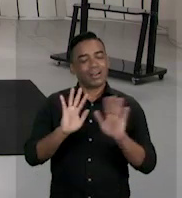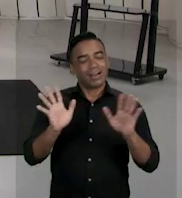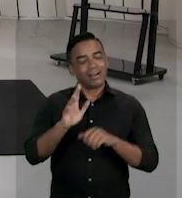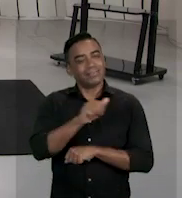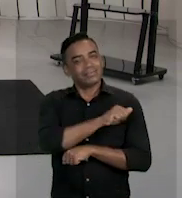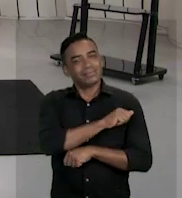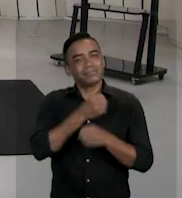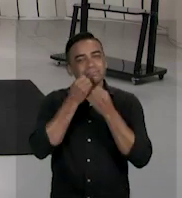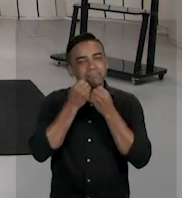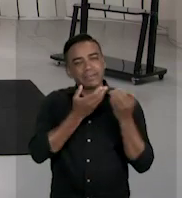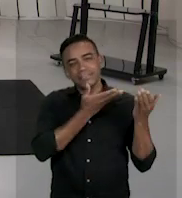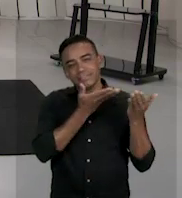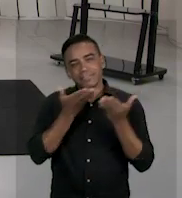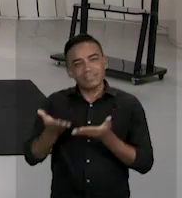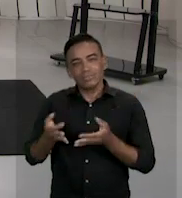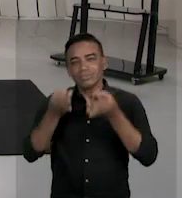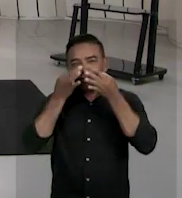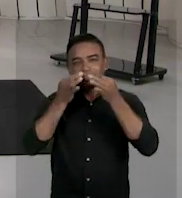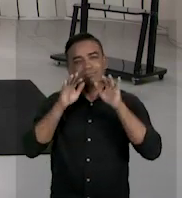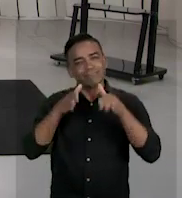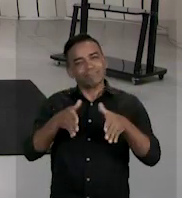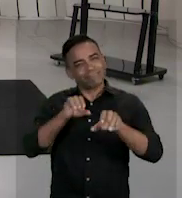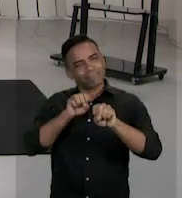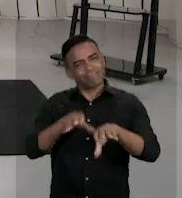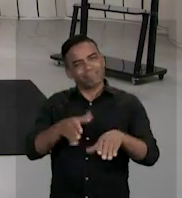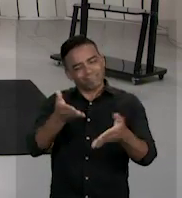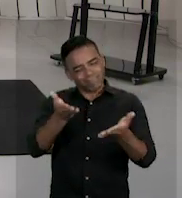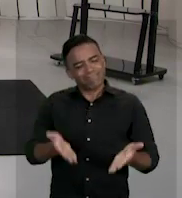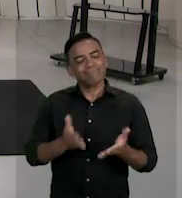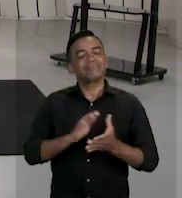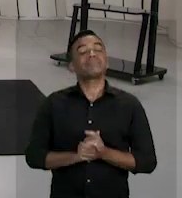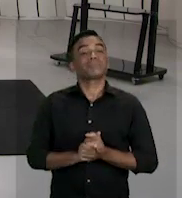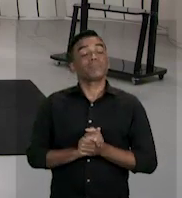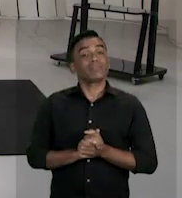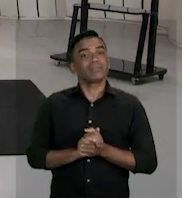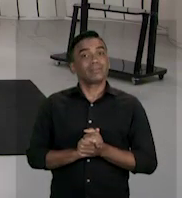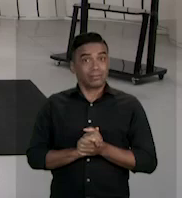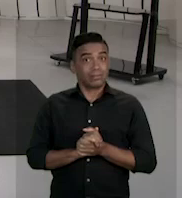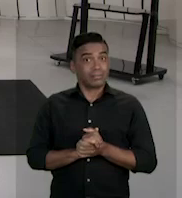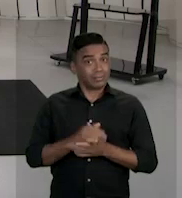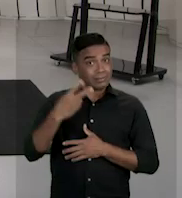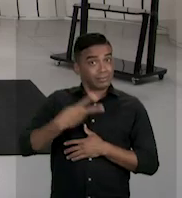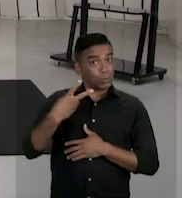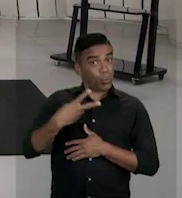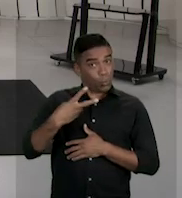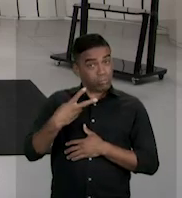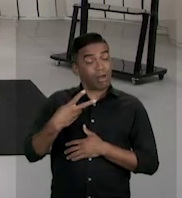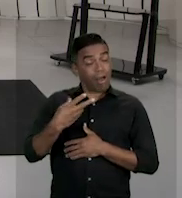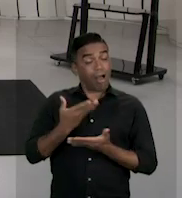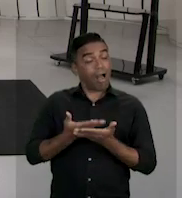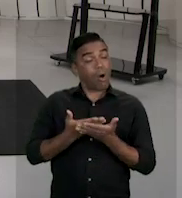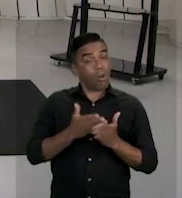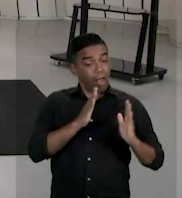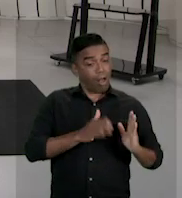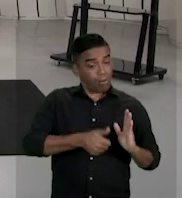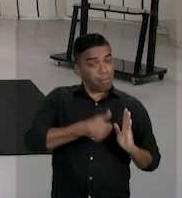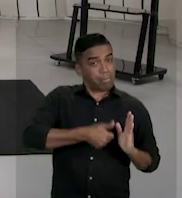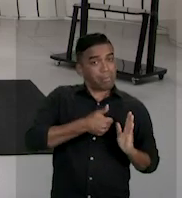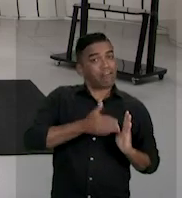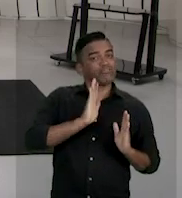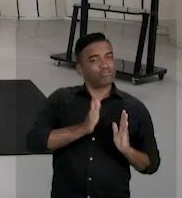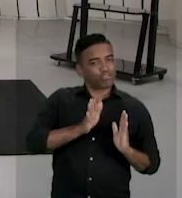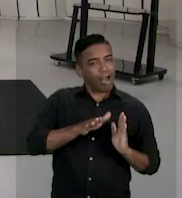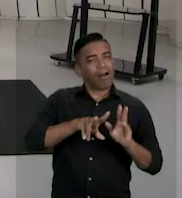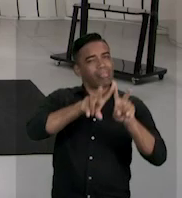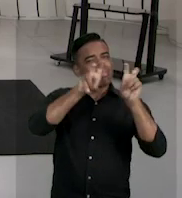Olá, estudantes! Sejam mais uma vez bem-vindos ao Se Liga na Educação. Esse é a nossa segunda aula. Na aula anterior, nós já trabalhamos um